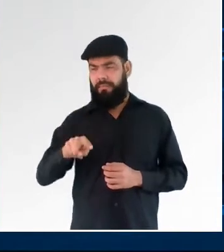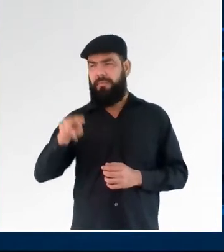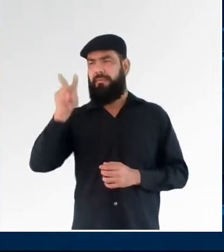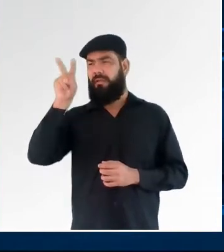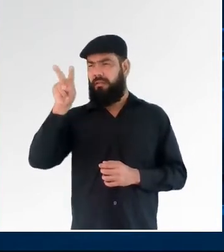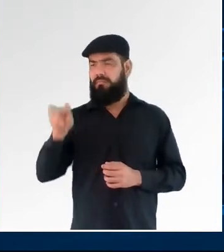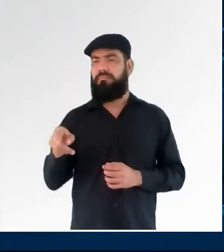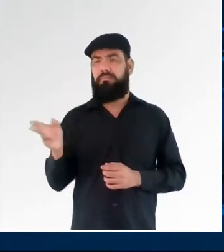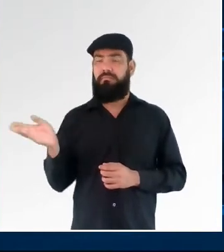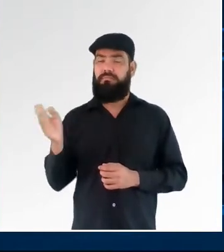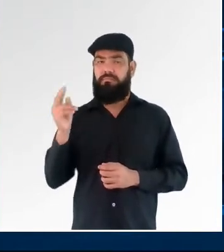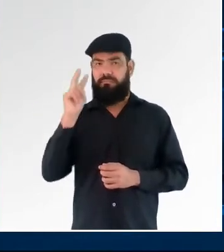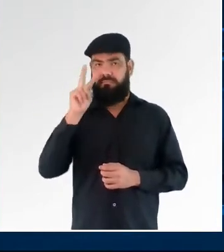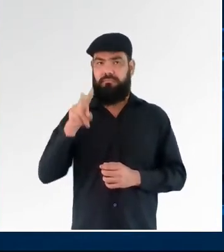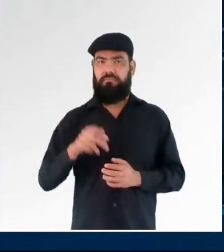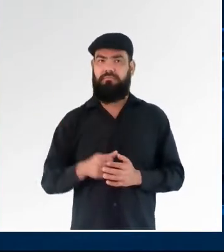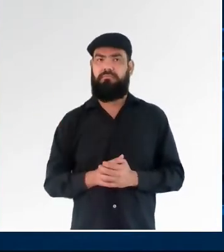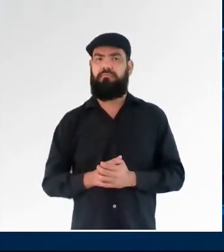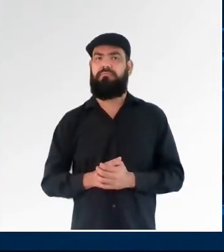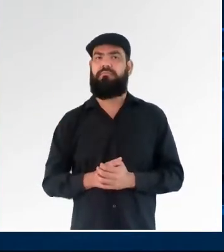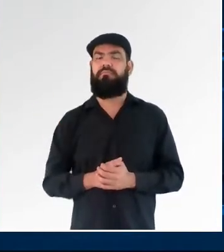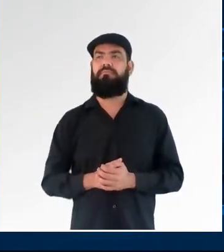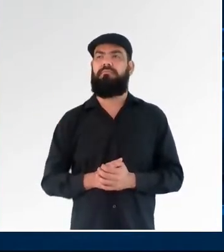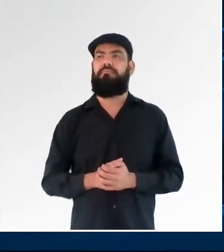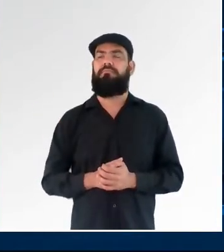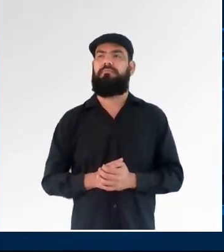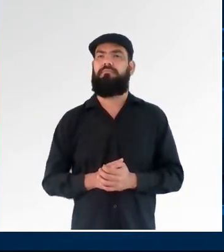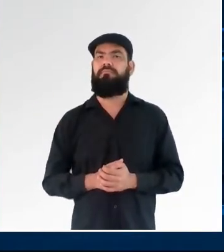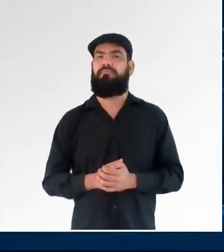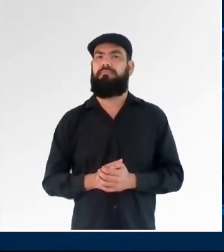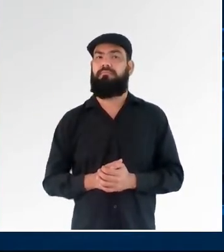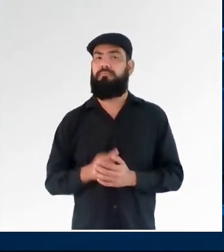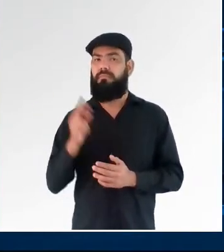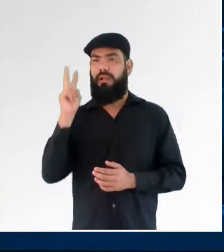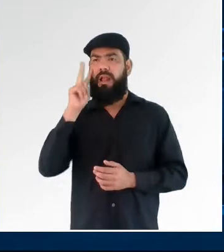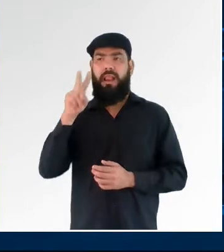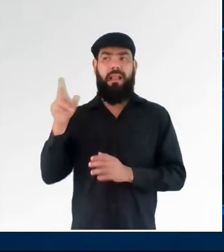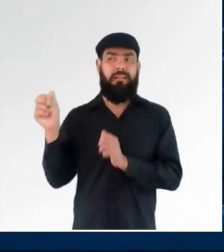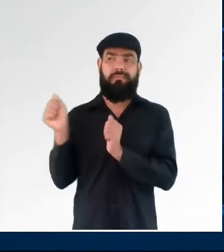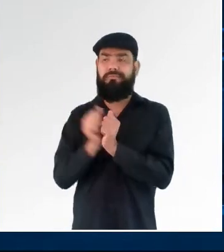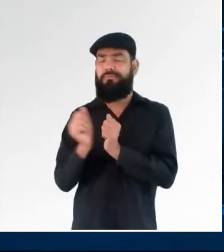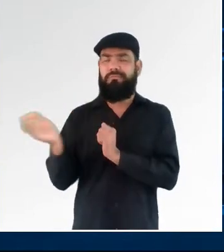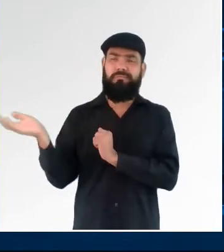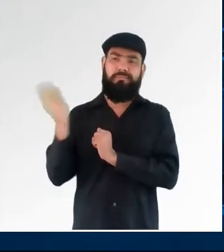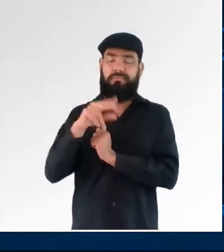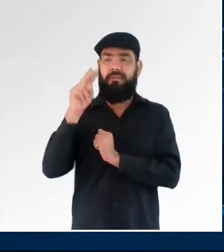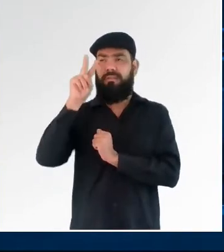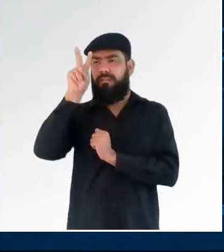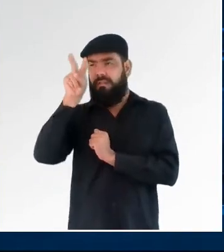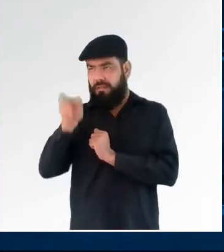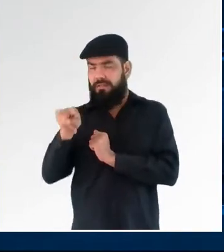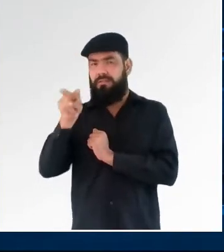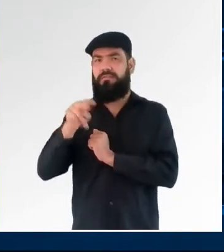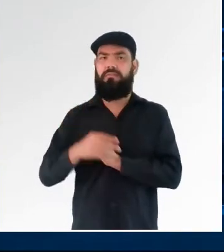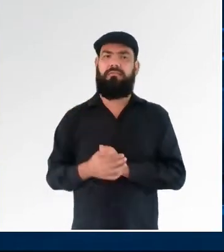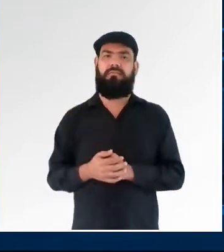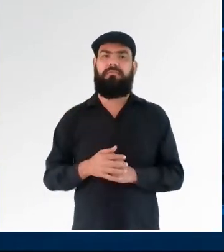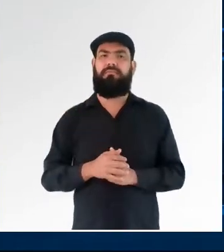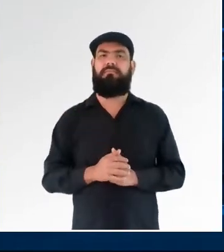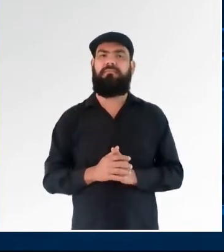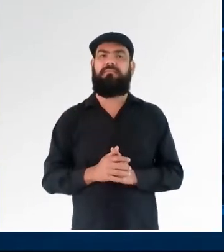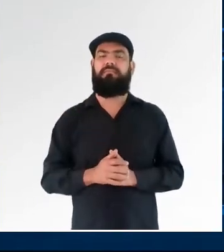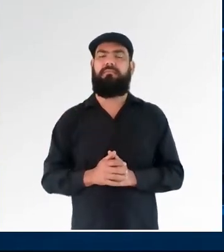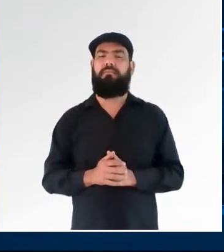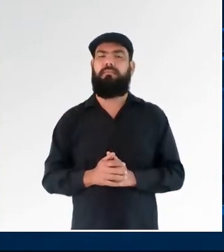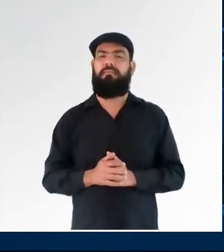infância da pintora colombiana Emma Reis. Leia comigo. Emma Reis. Embora não seja um romance, mas